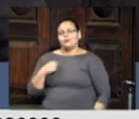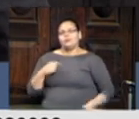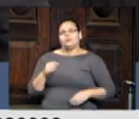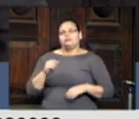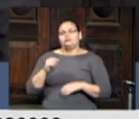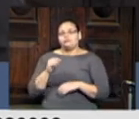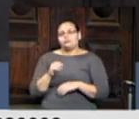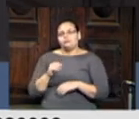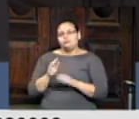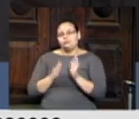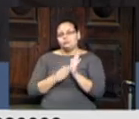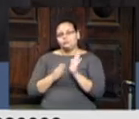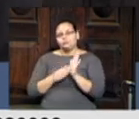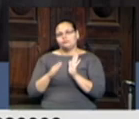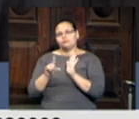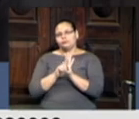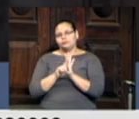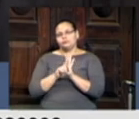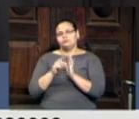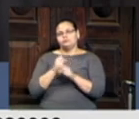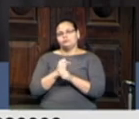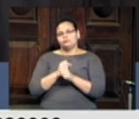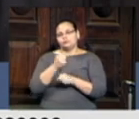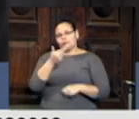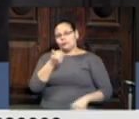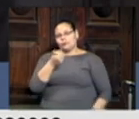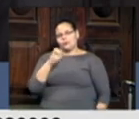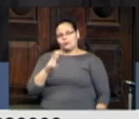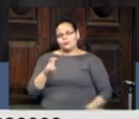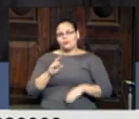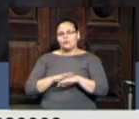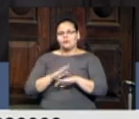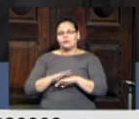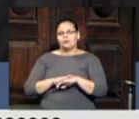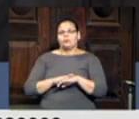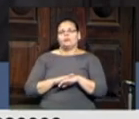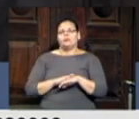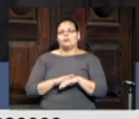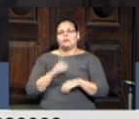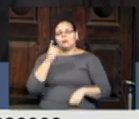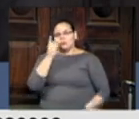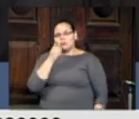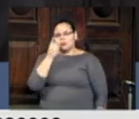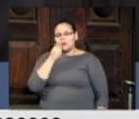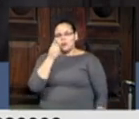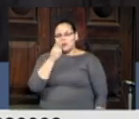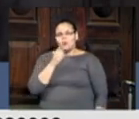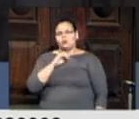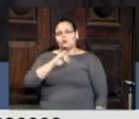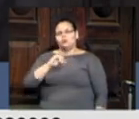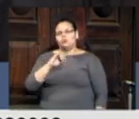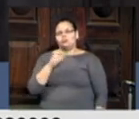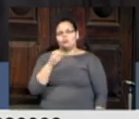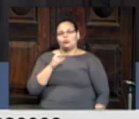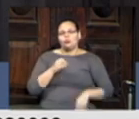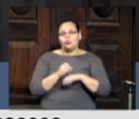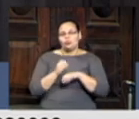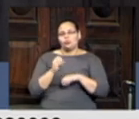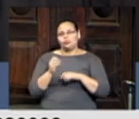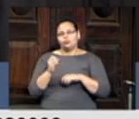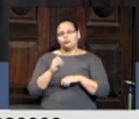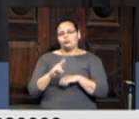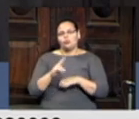lei 683 de 2015, de autoria do deputado Dr. Giulianelli, que está se